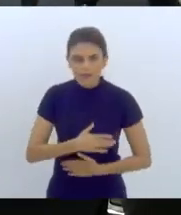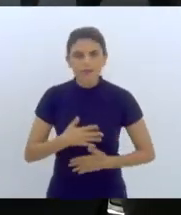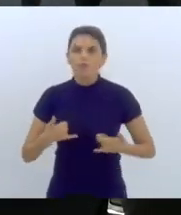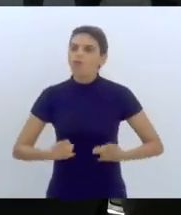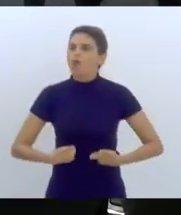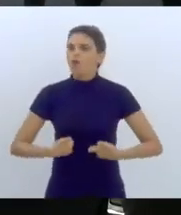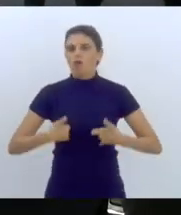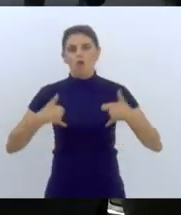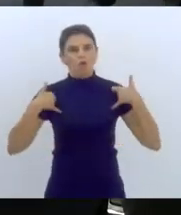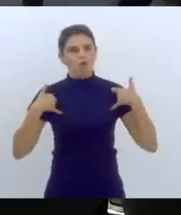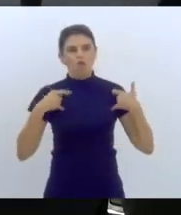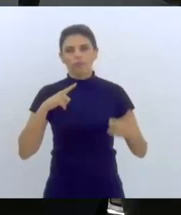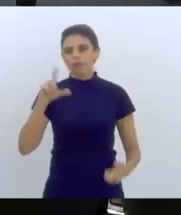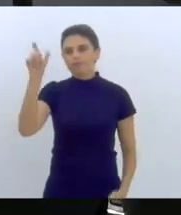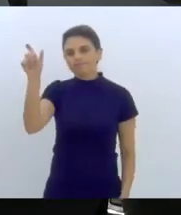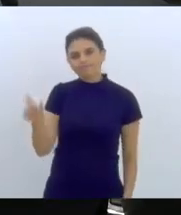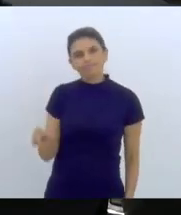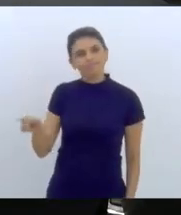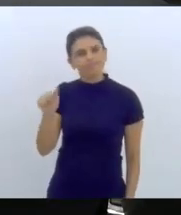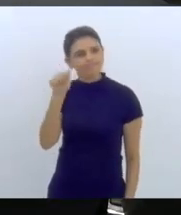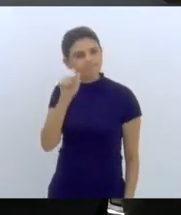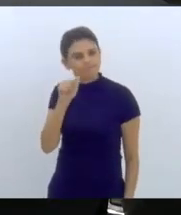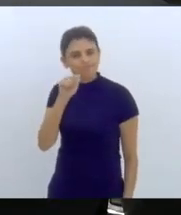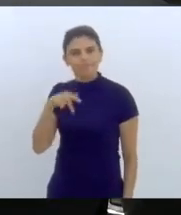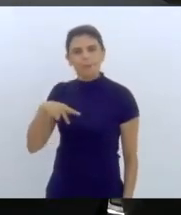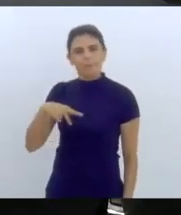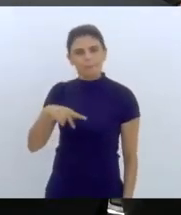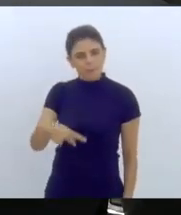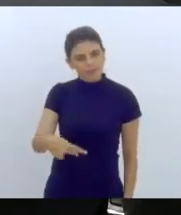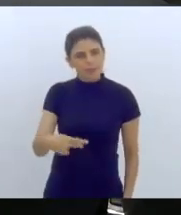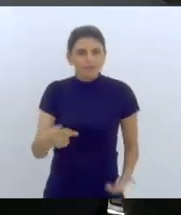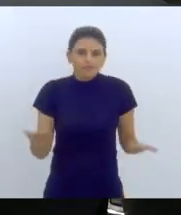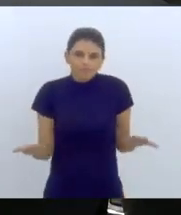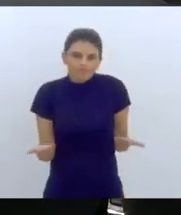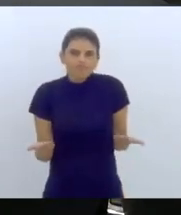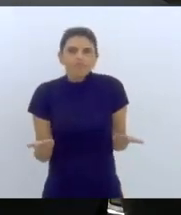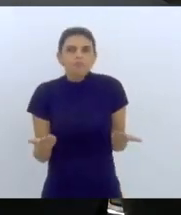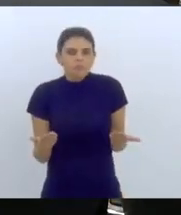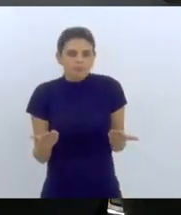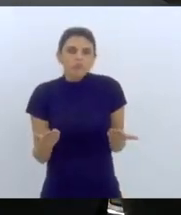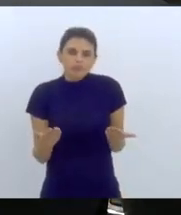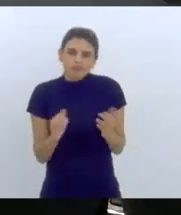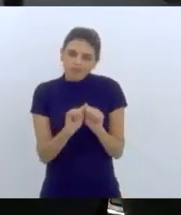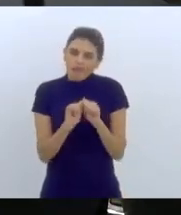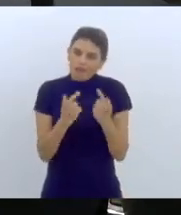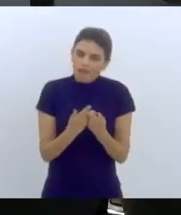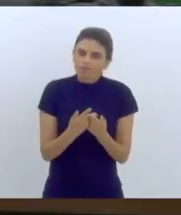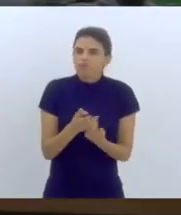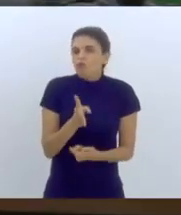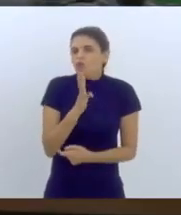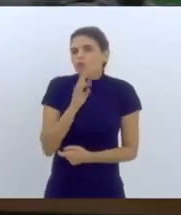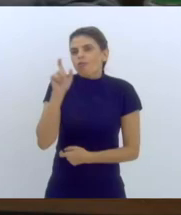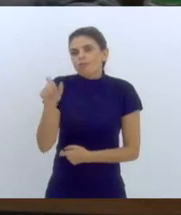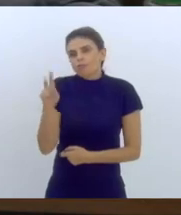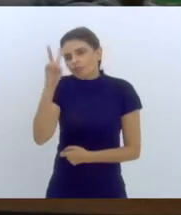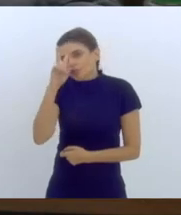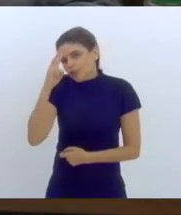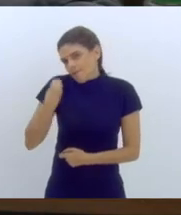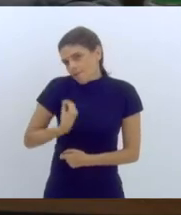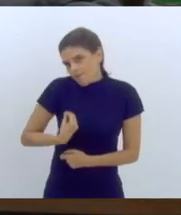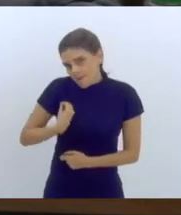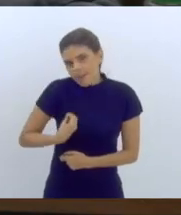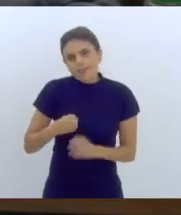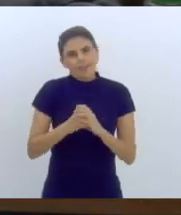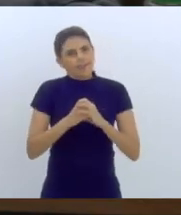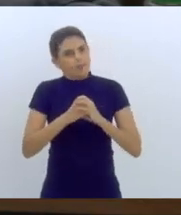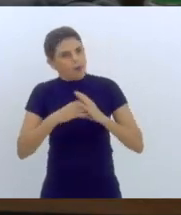orgulho ver Vossa Excelência presidindo a LERJ, conhecendo a história de vida, de resistência política e democrática